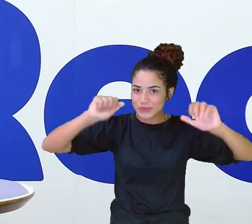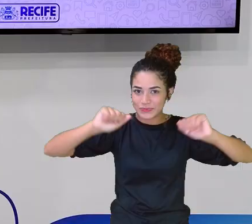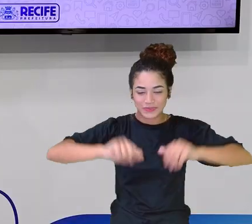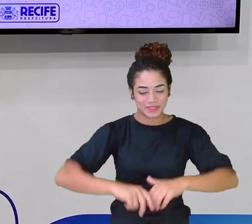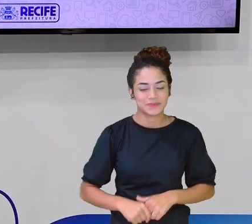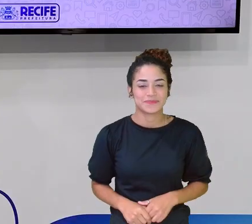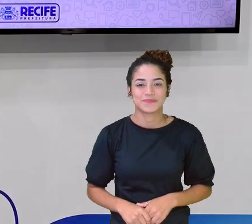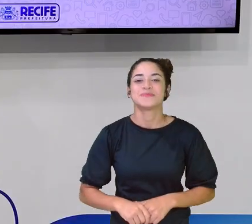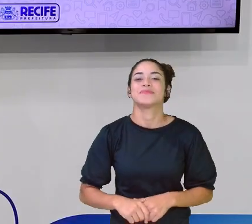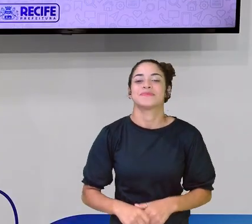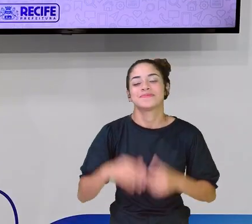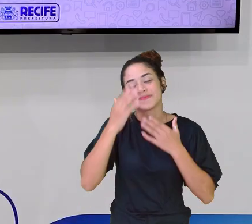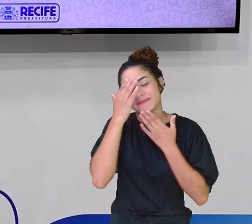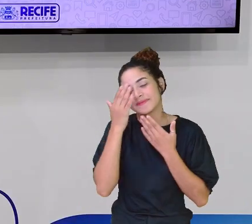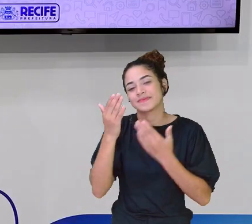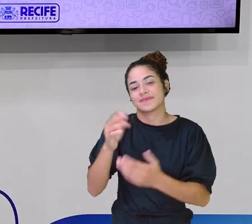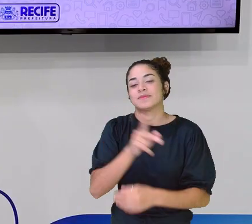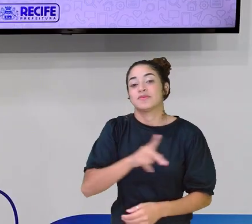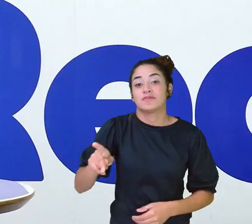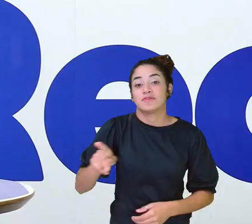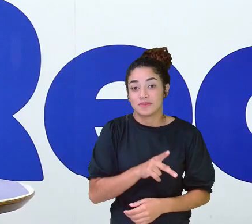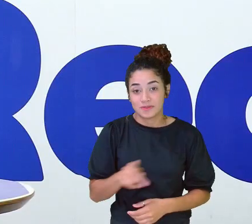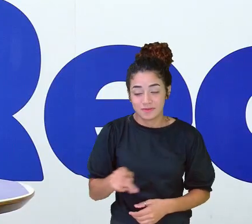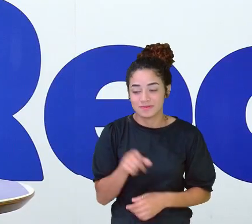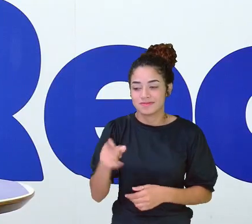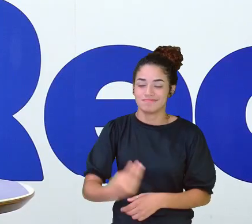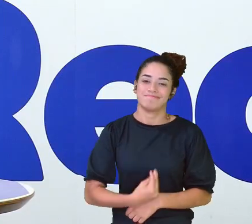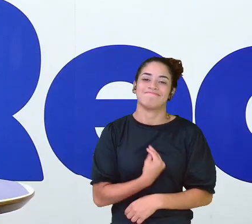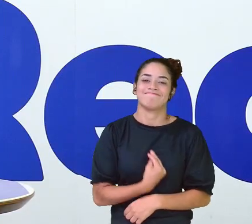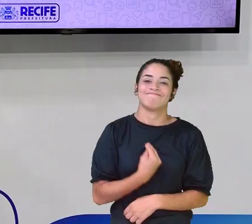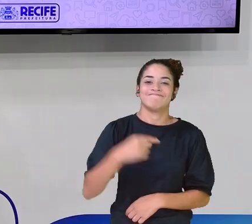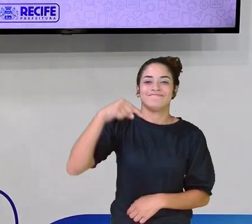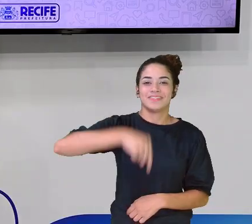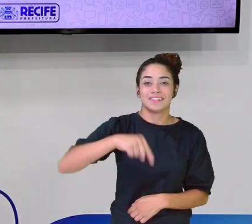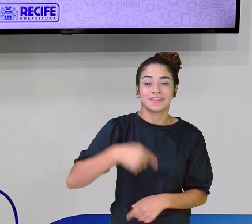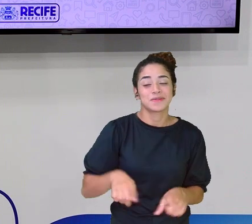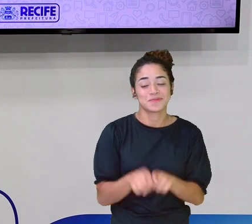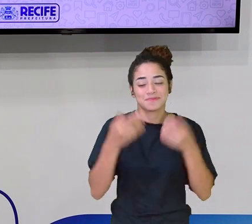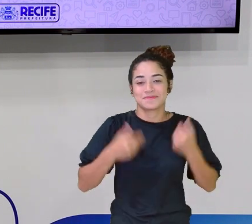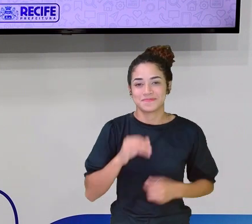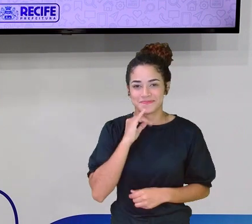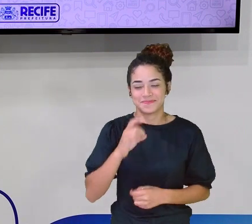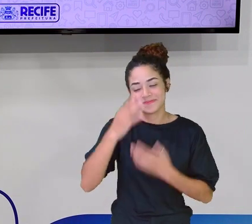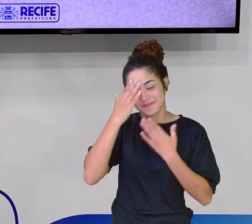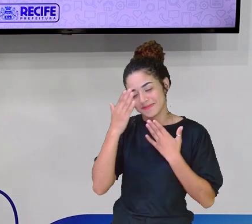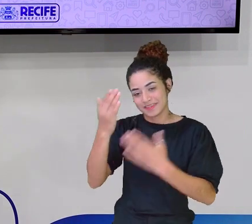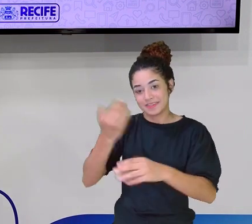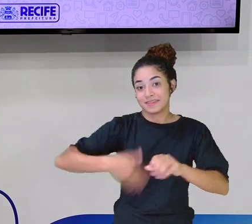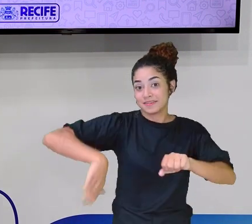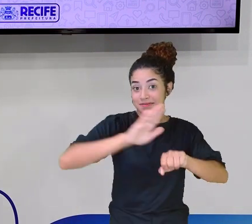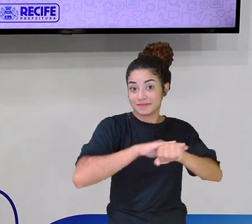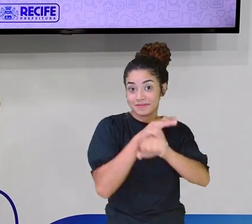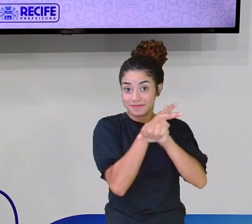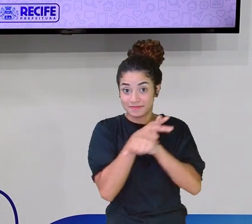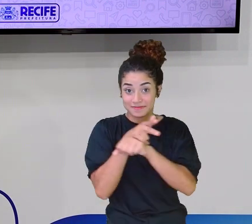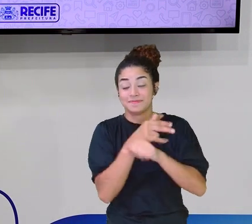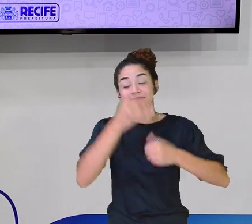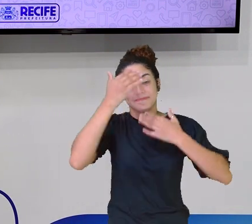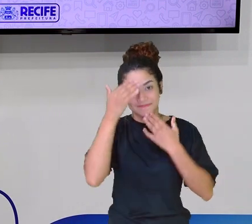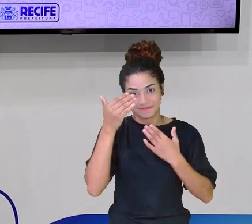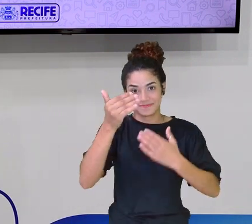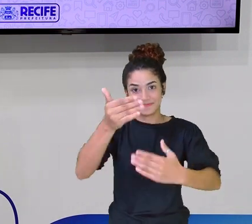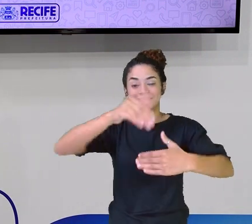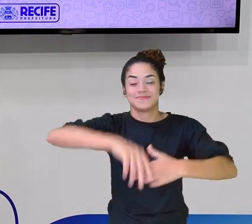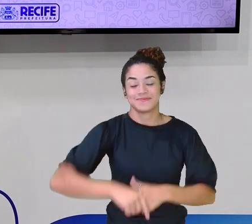não nos abandona. Muito obrigada, professora Abigail, pela sua participação. Ingrid, muito obrigada. Produção,